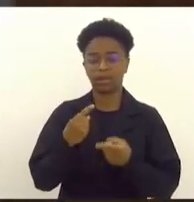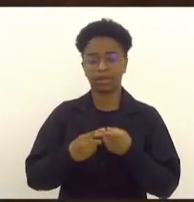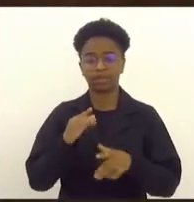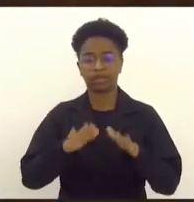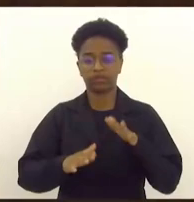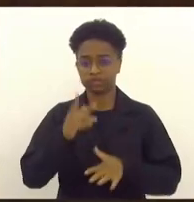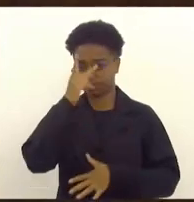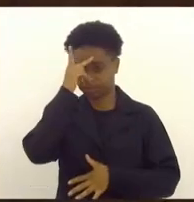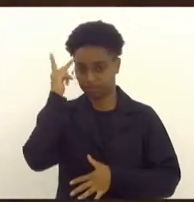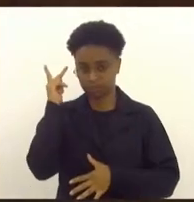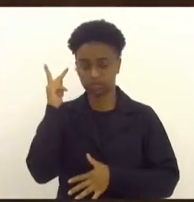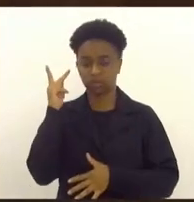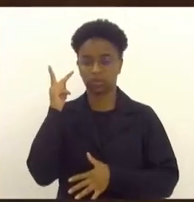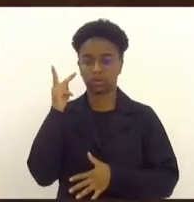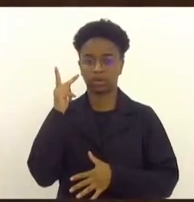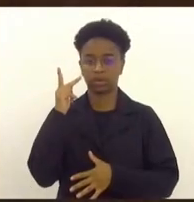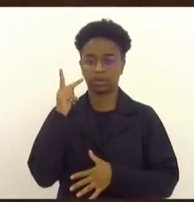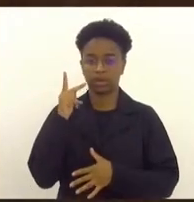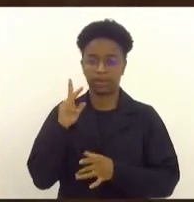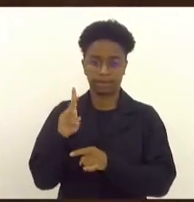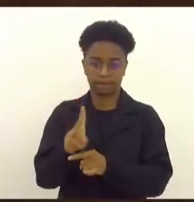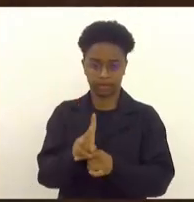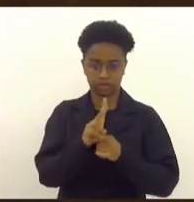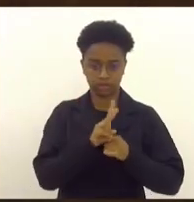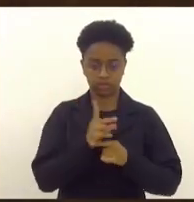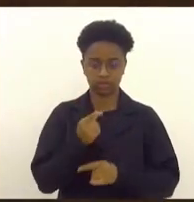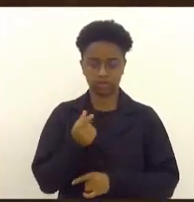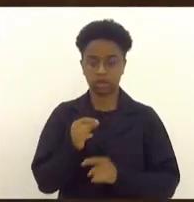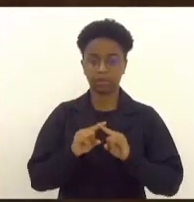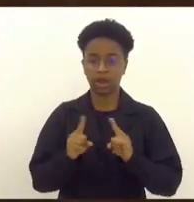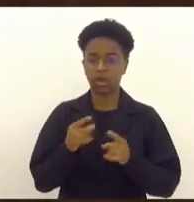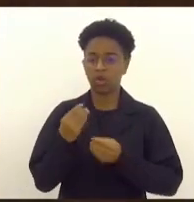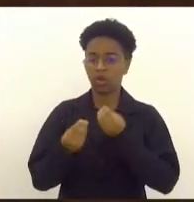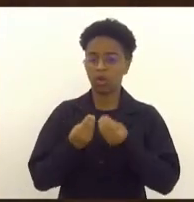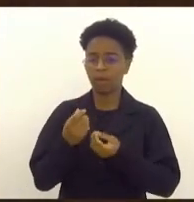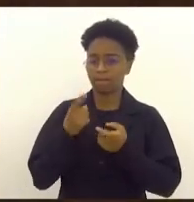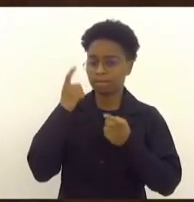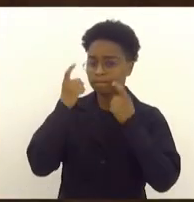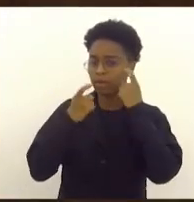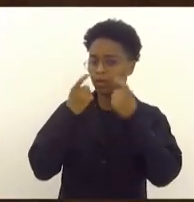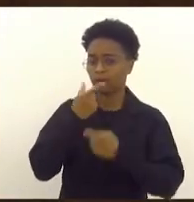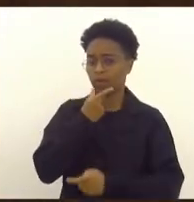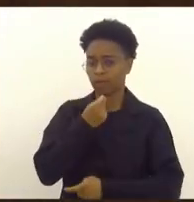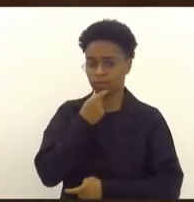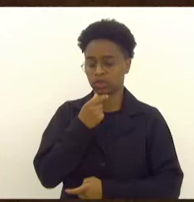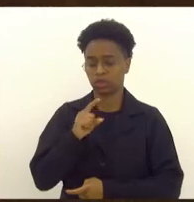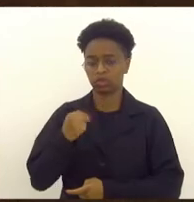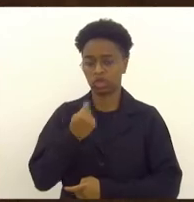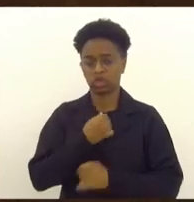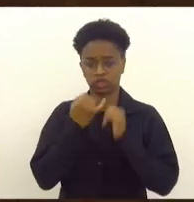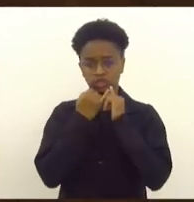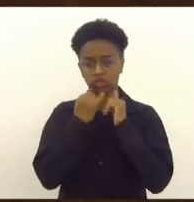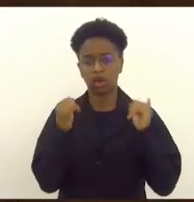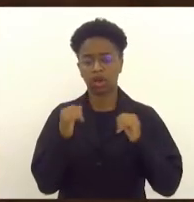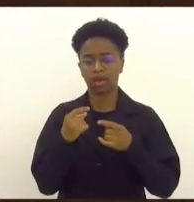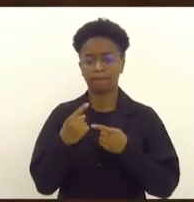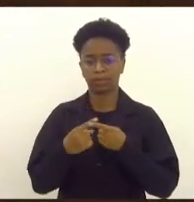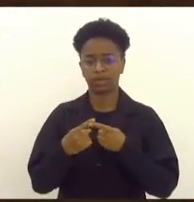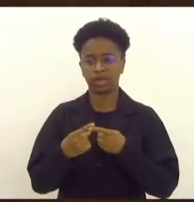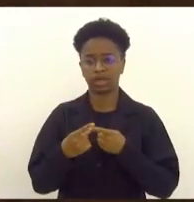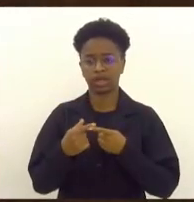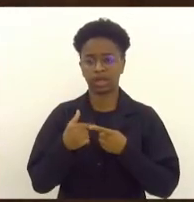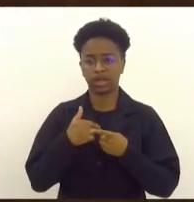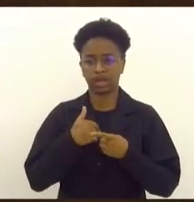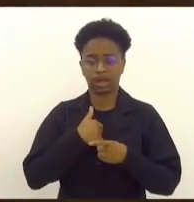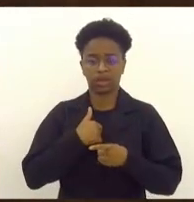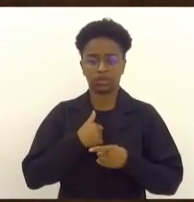dinheiro com alguém na comunidade Seja lá quem for não interessa mas o desespero daquele garoto era algo de chocar o coração aquele negócio Acabou com meu